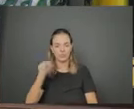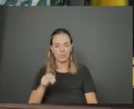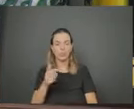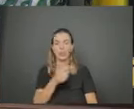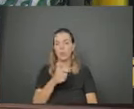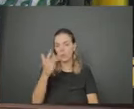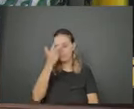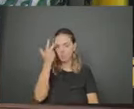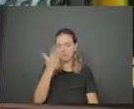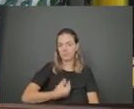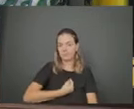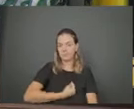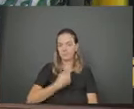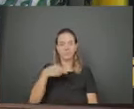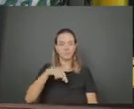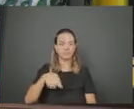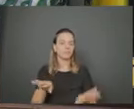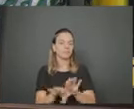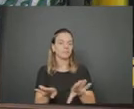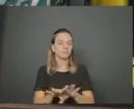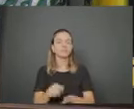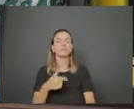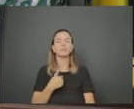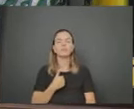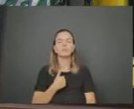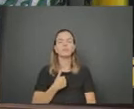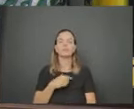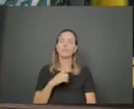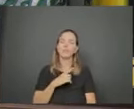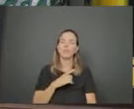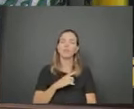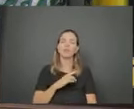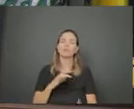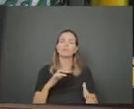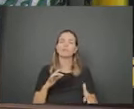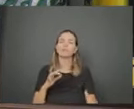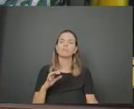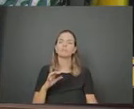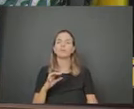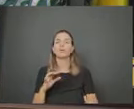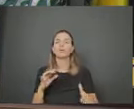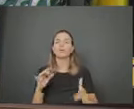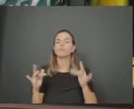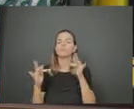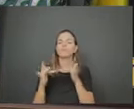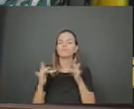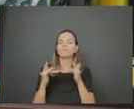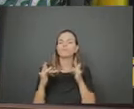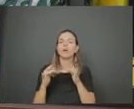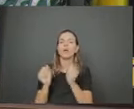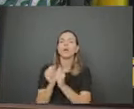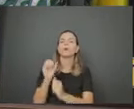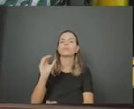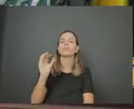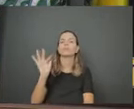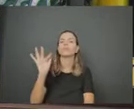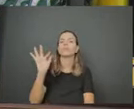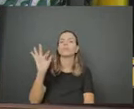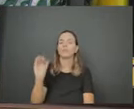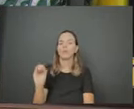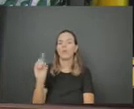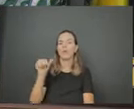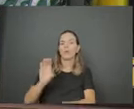presentes. Eu tenho uma ligação, de certa forma, grande com o CFO, o curso de formação de